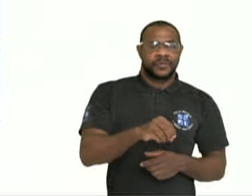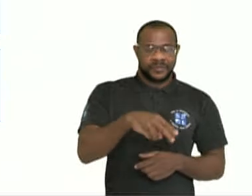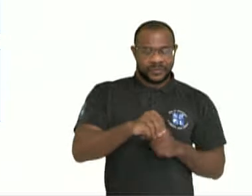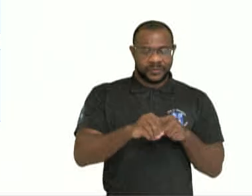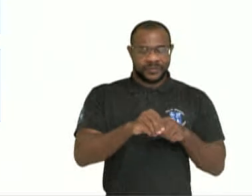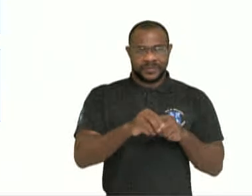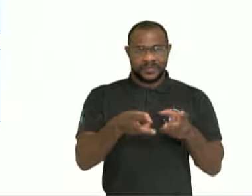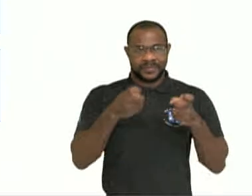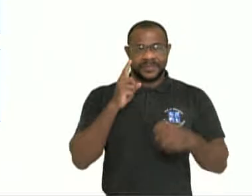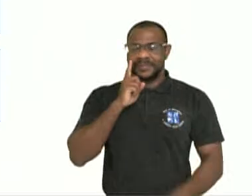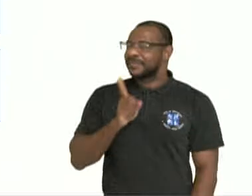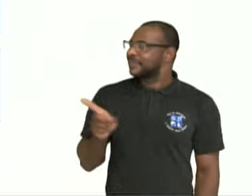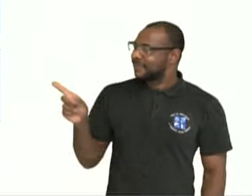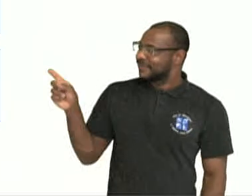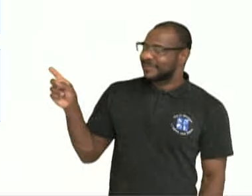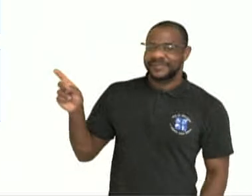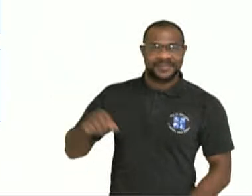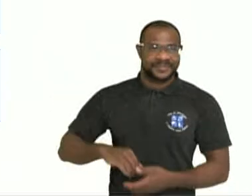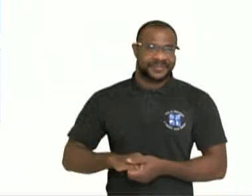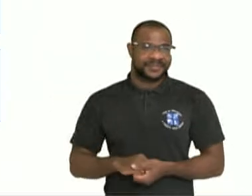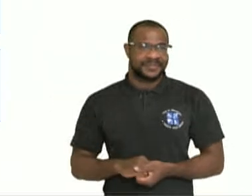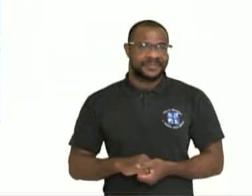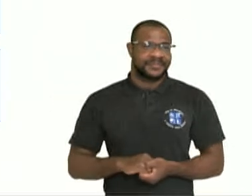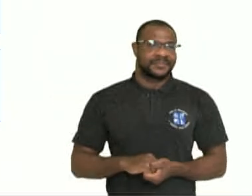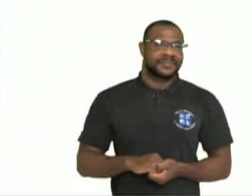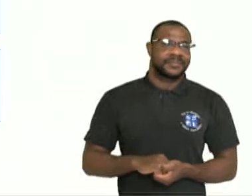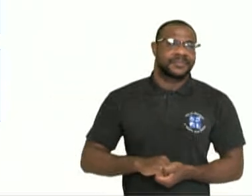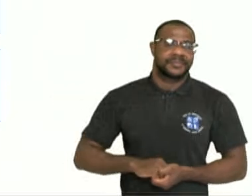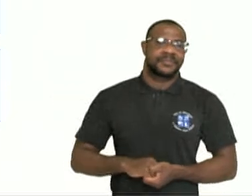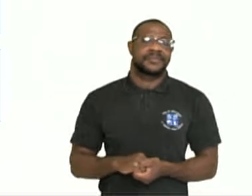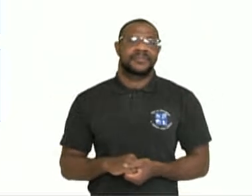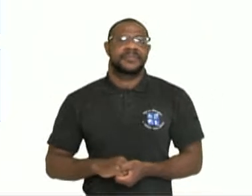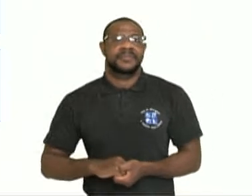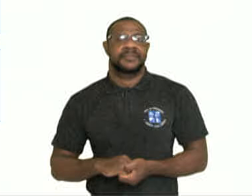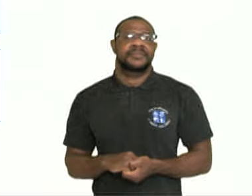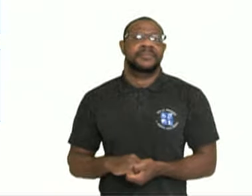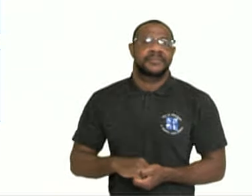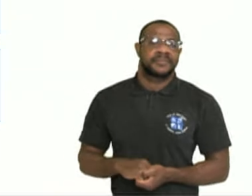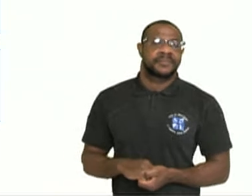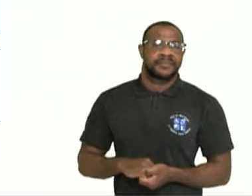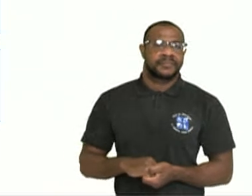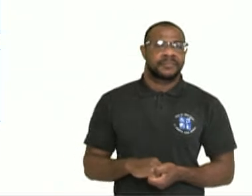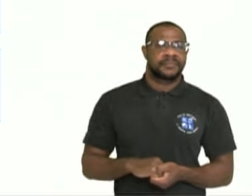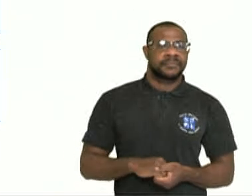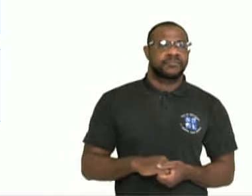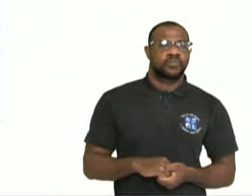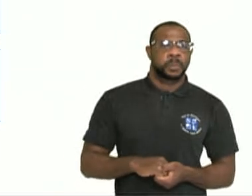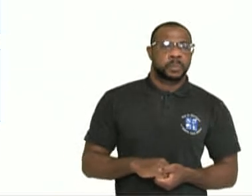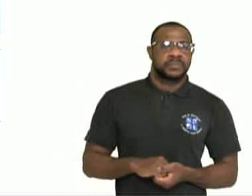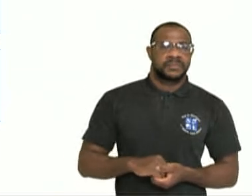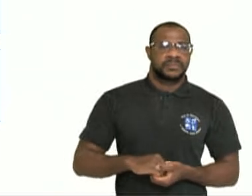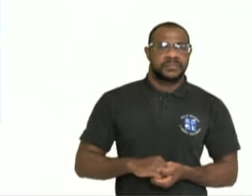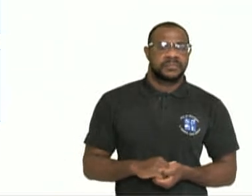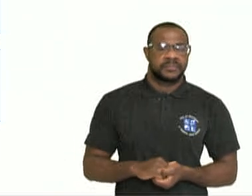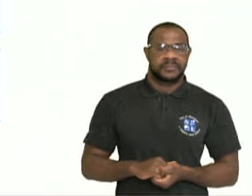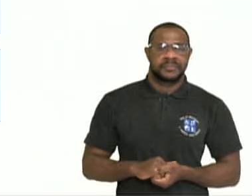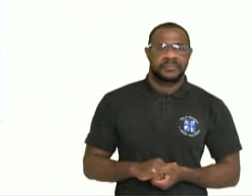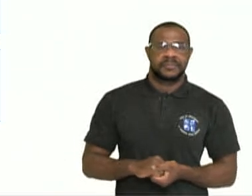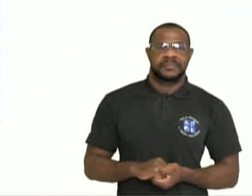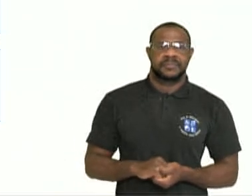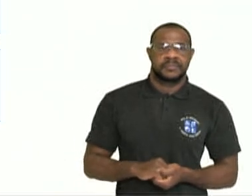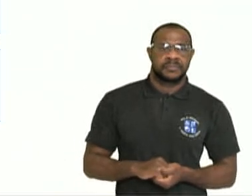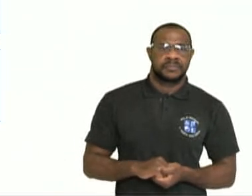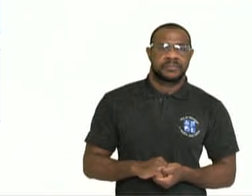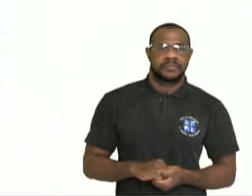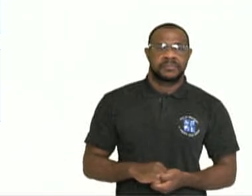em problemas a menos que seja estrictamente necessário. No viene hoy, tampoco mañana. Não